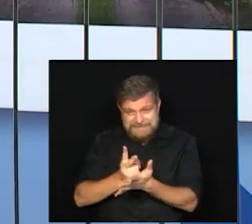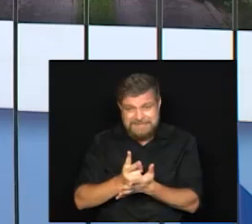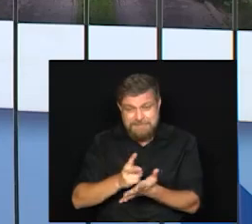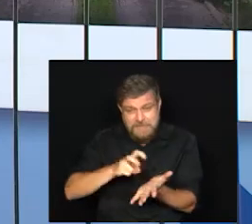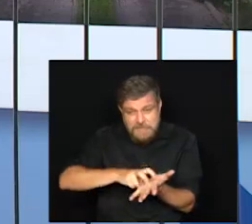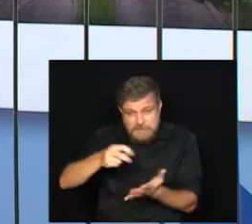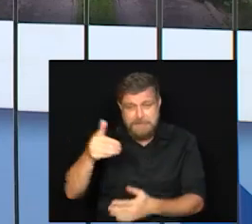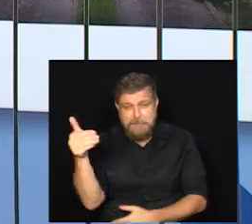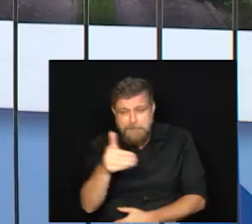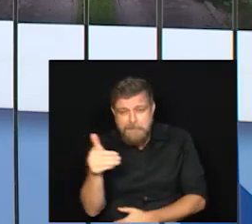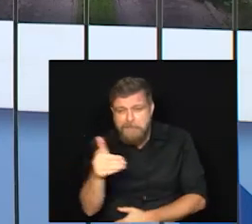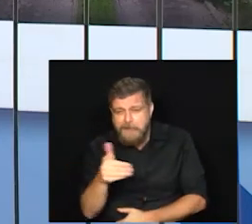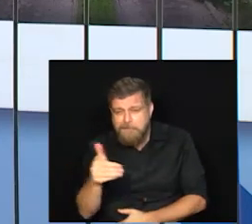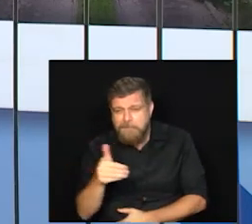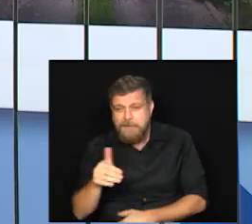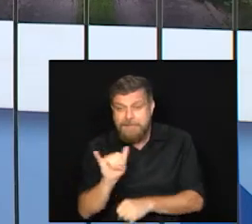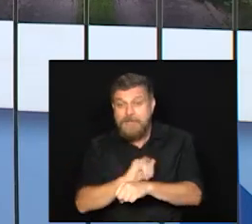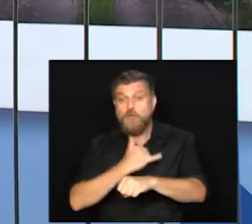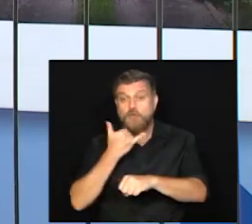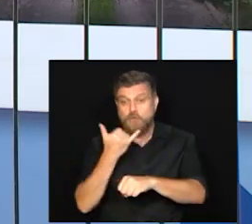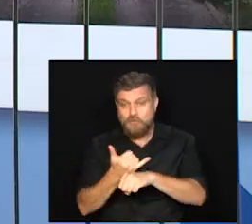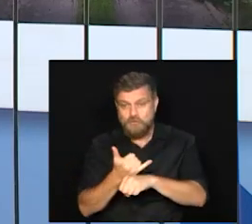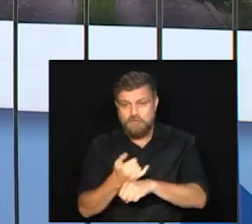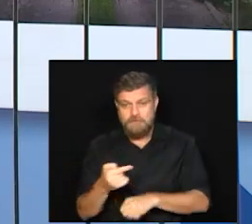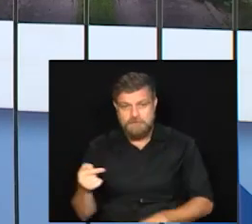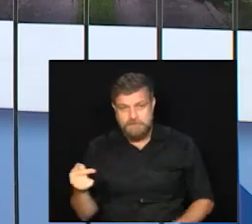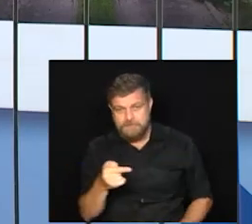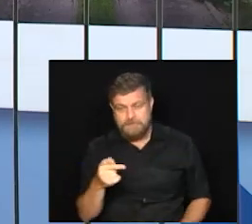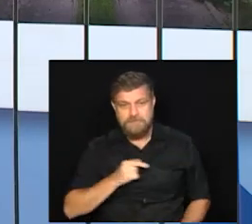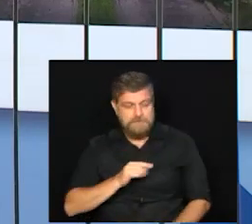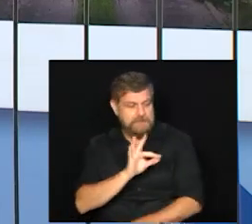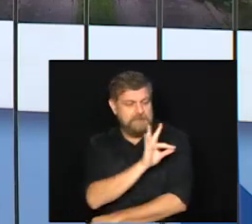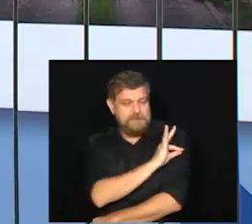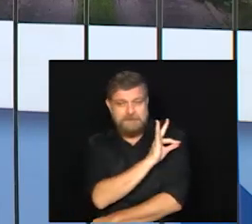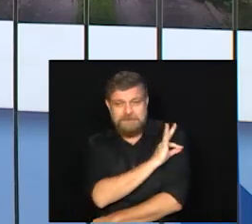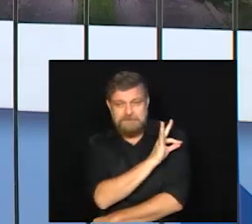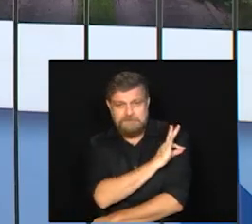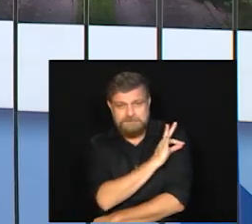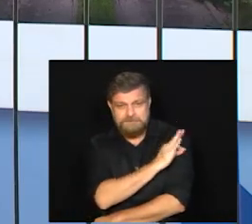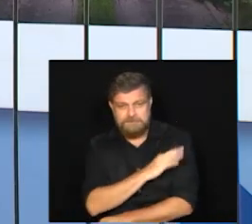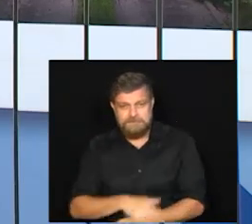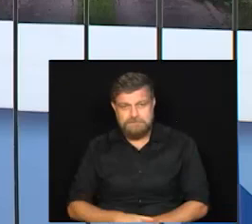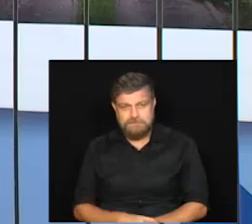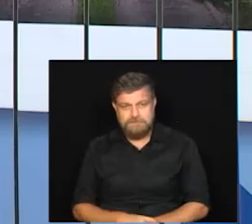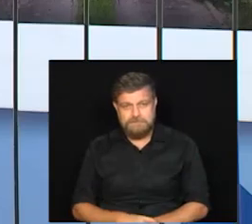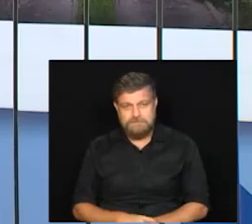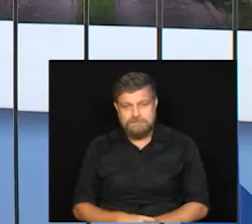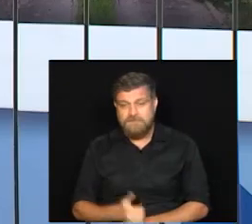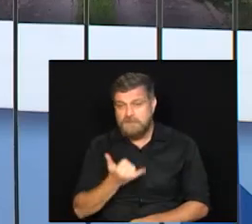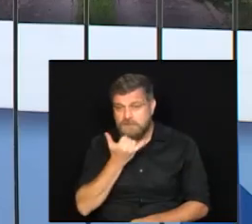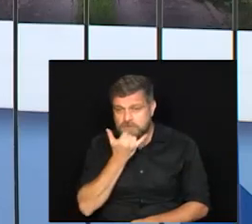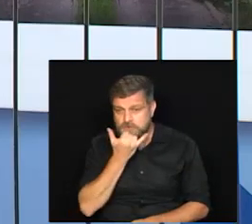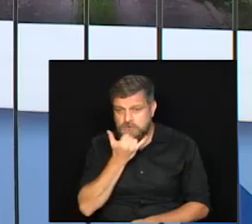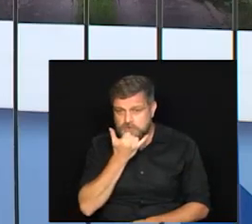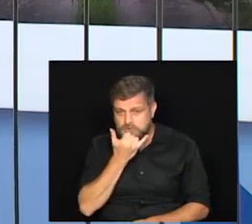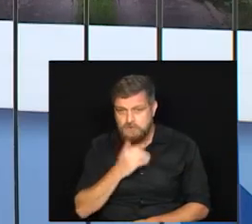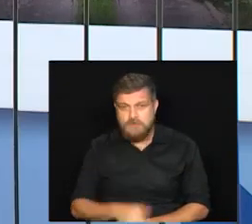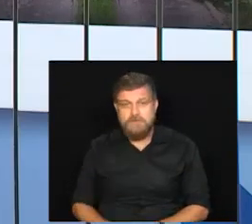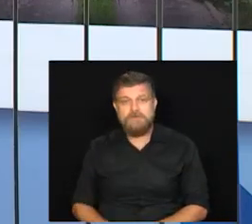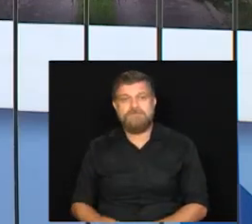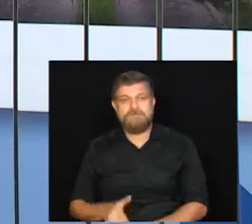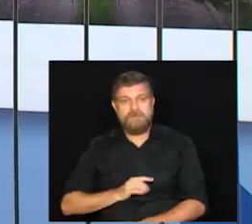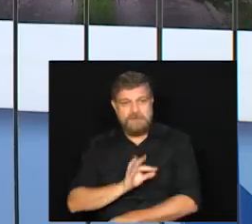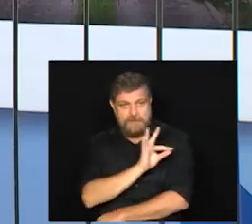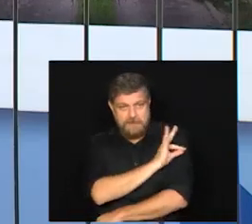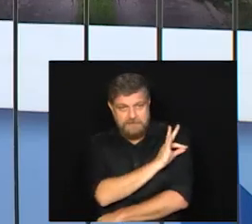manhã, no YouTube do canal da Prefeitura, no no canal da Prefeitura, isso